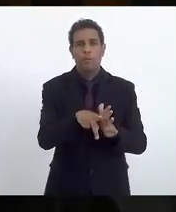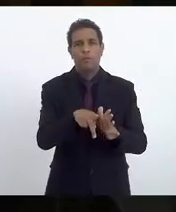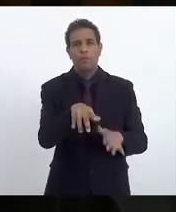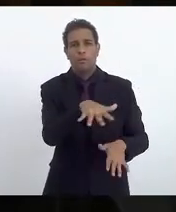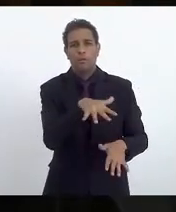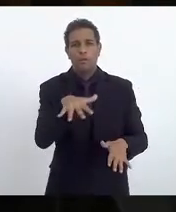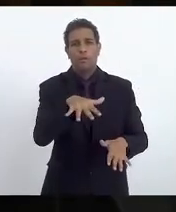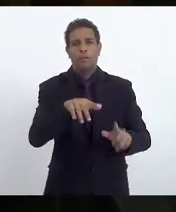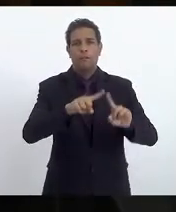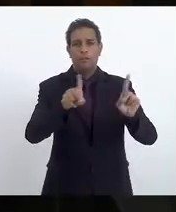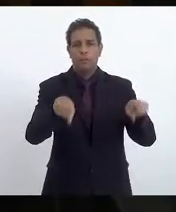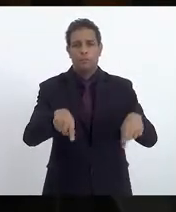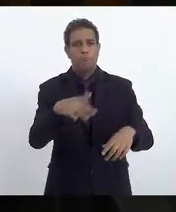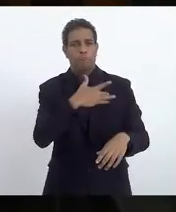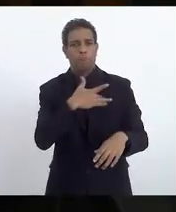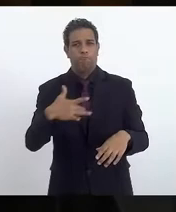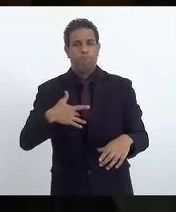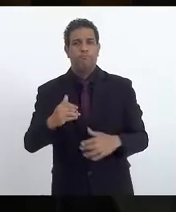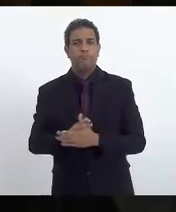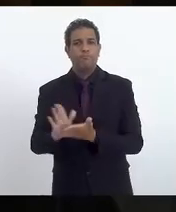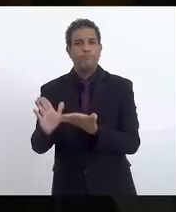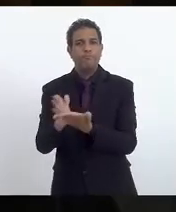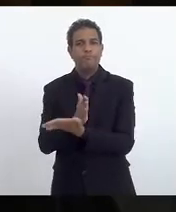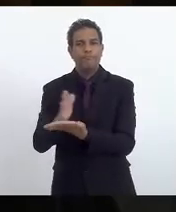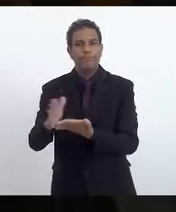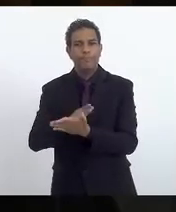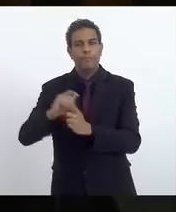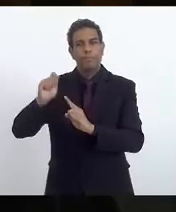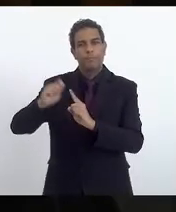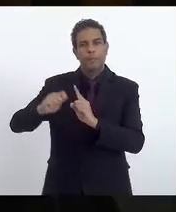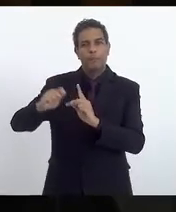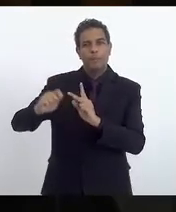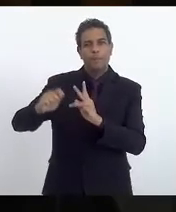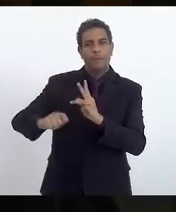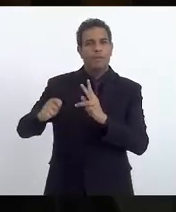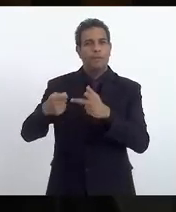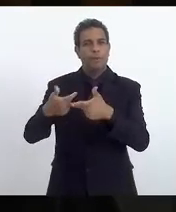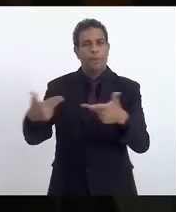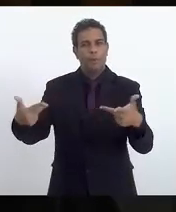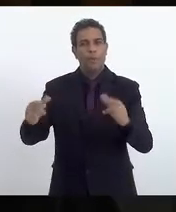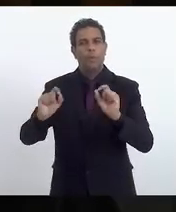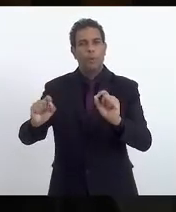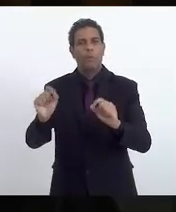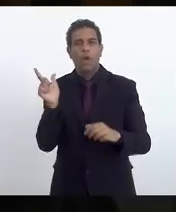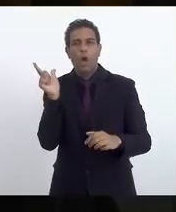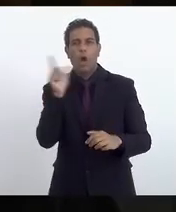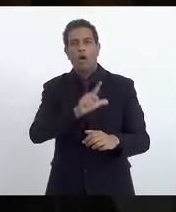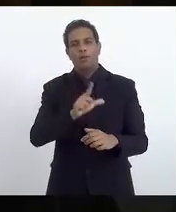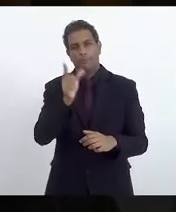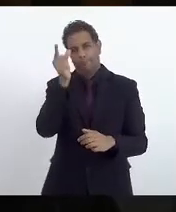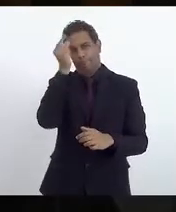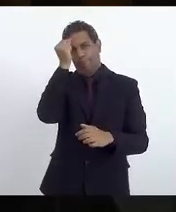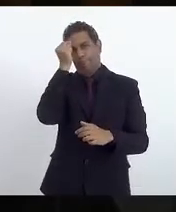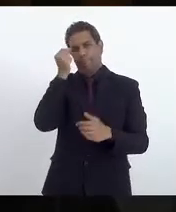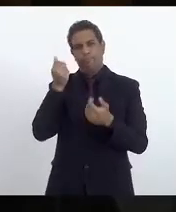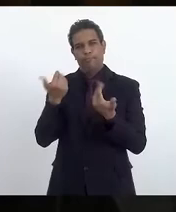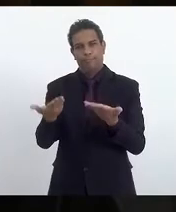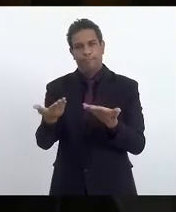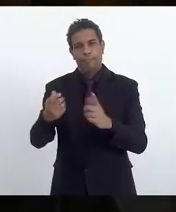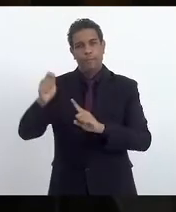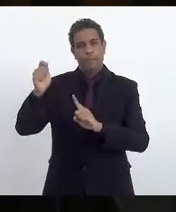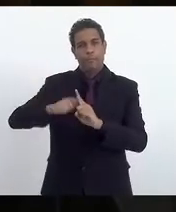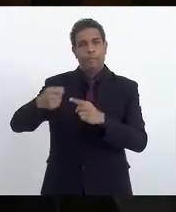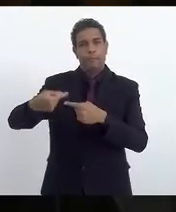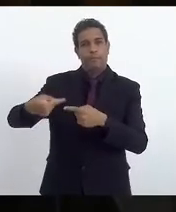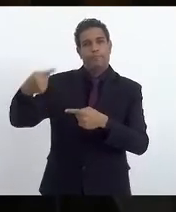Saúde alguns meses se passaram e finalmente no